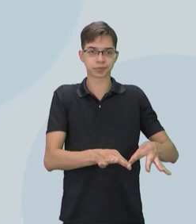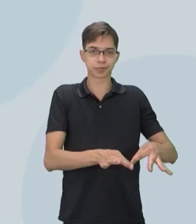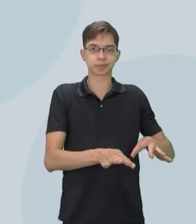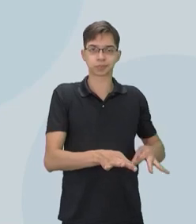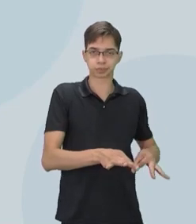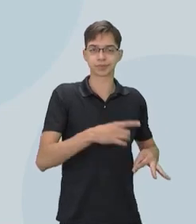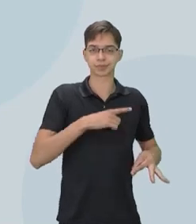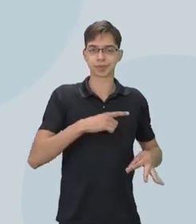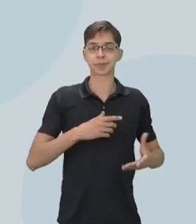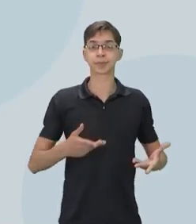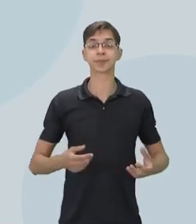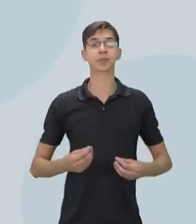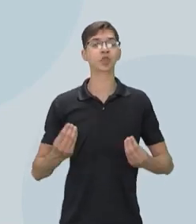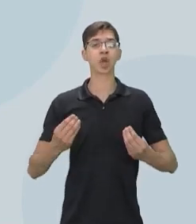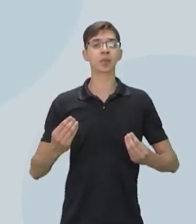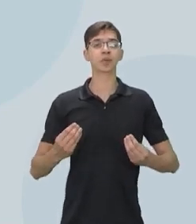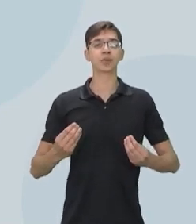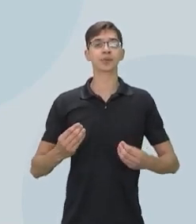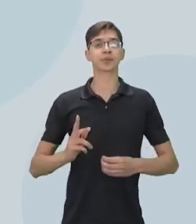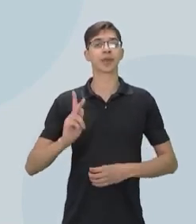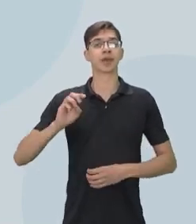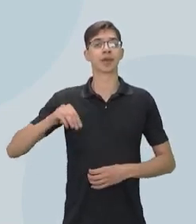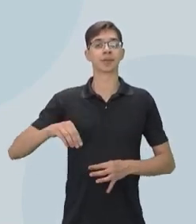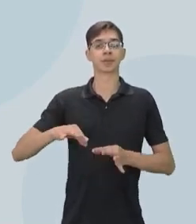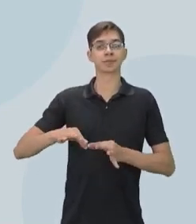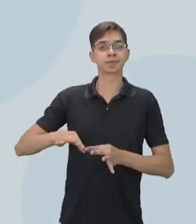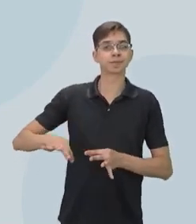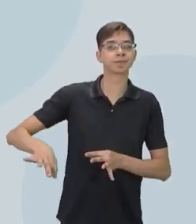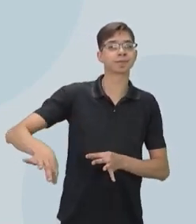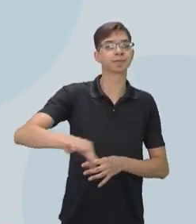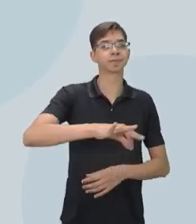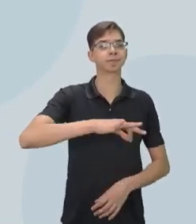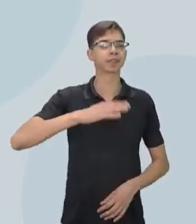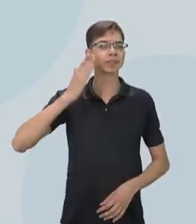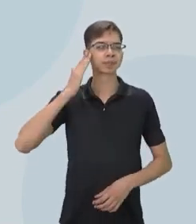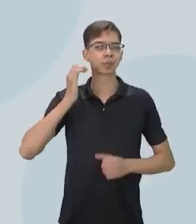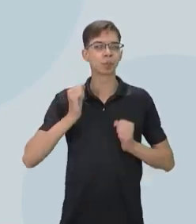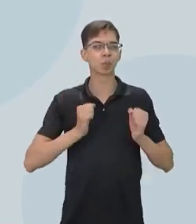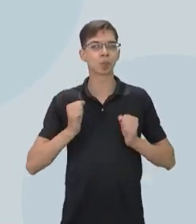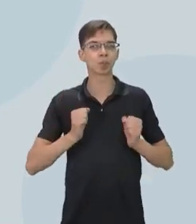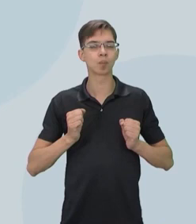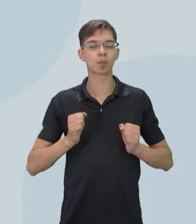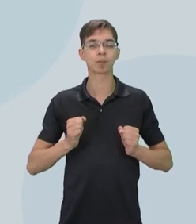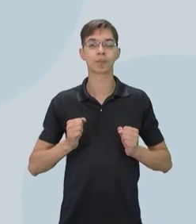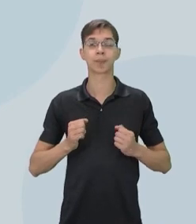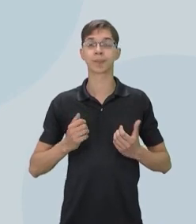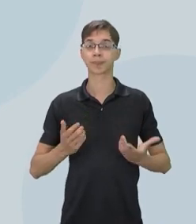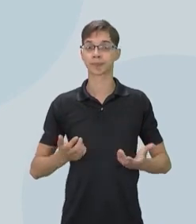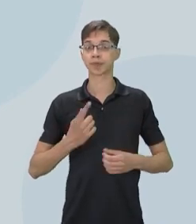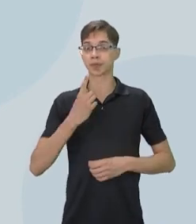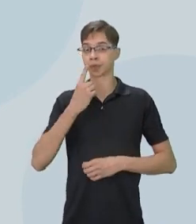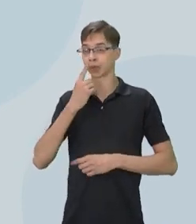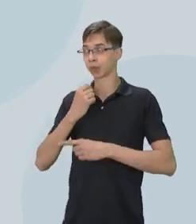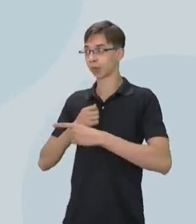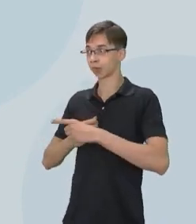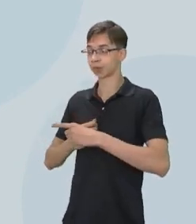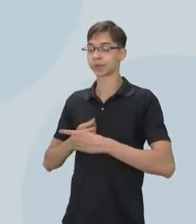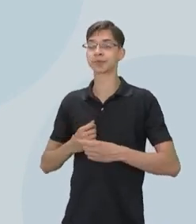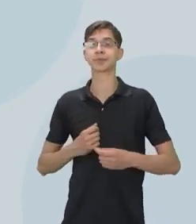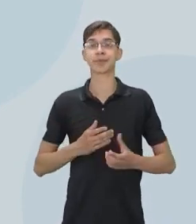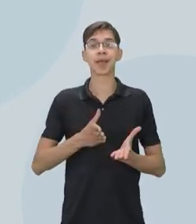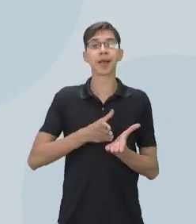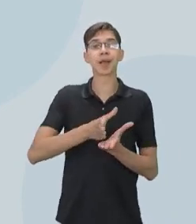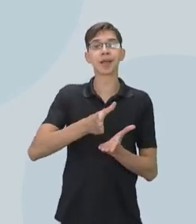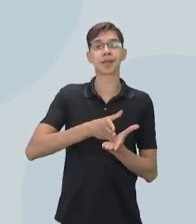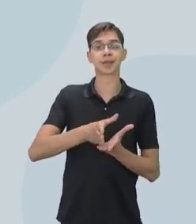Vou pegar aí o circuito, então a gente tem aqui, ó, esse daqui é o circuito, né, do Tiago. Então, ele